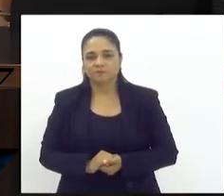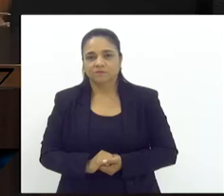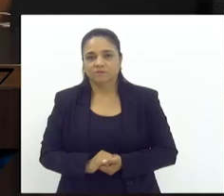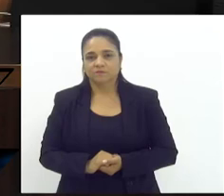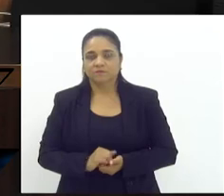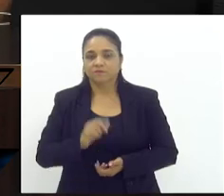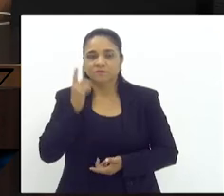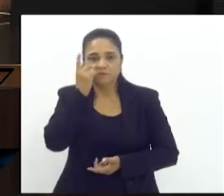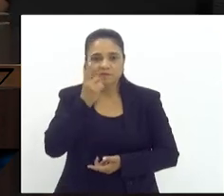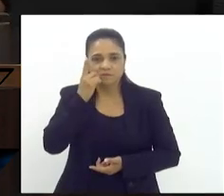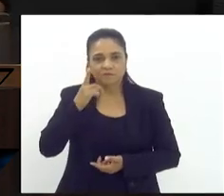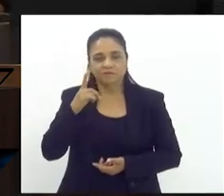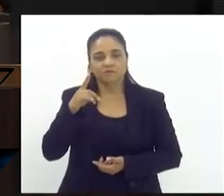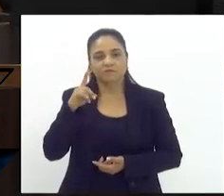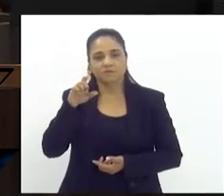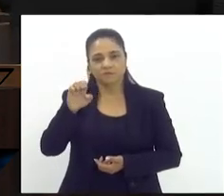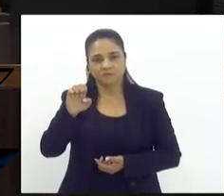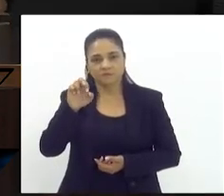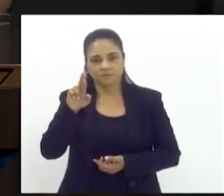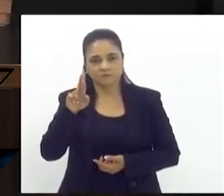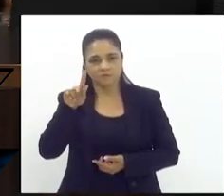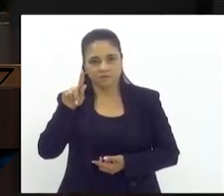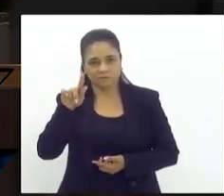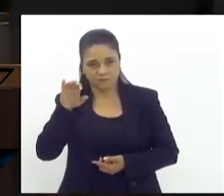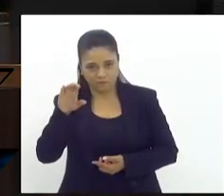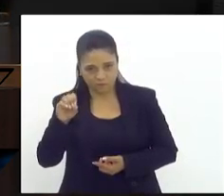Deputado Dr Serginho